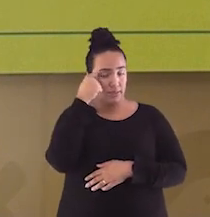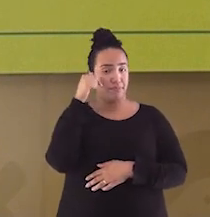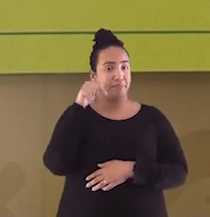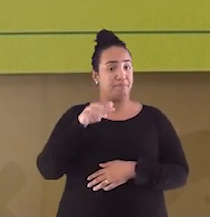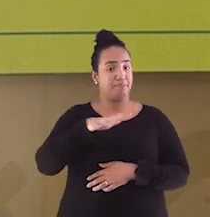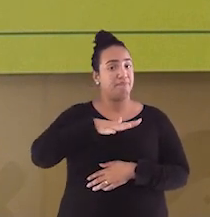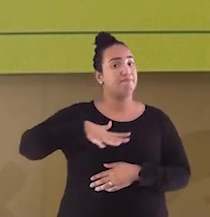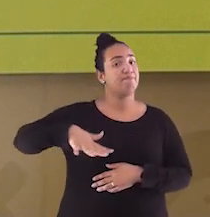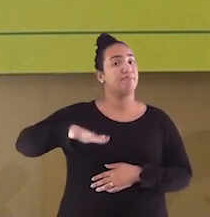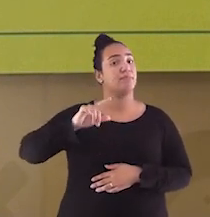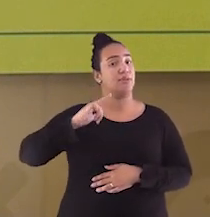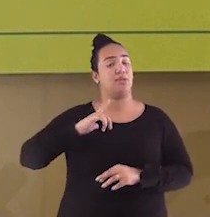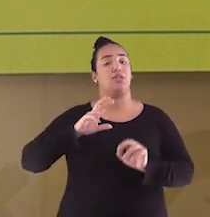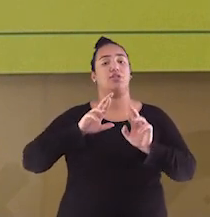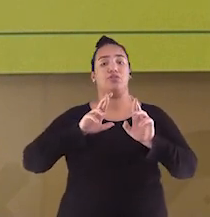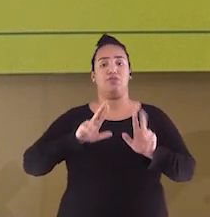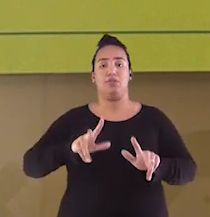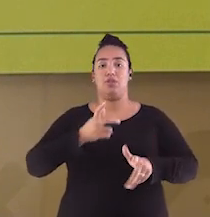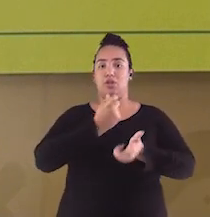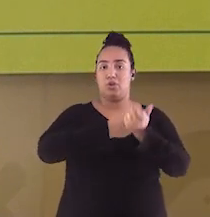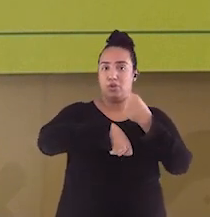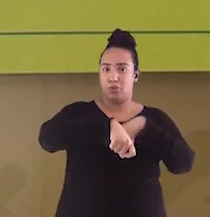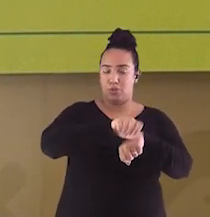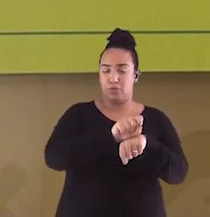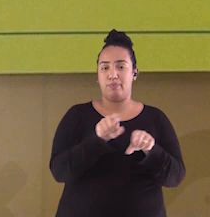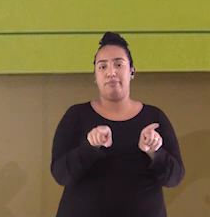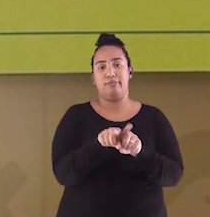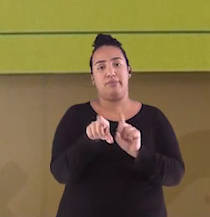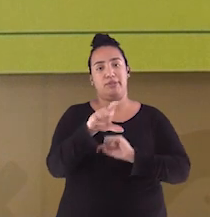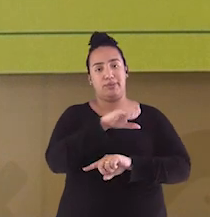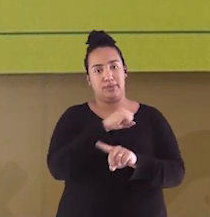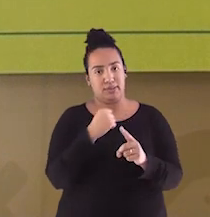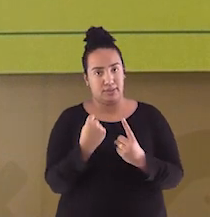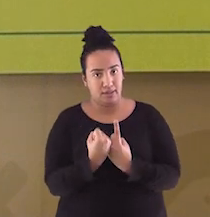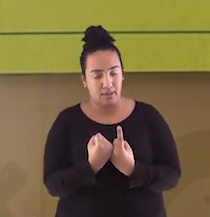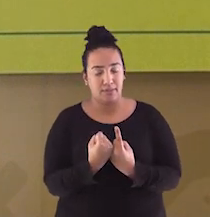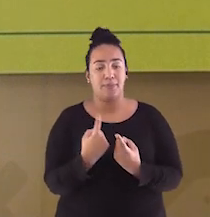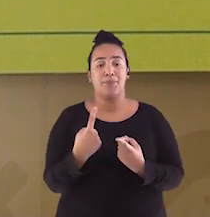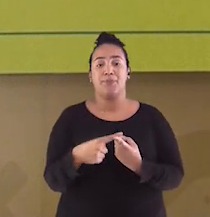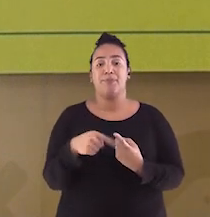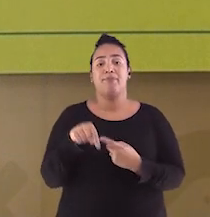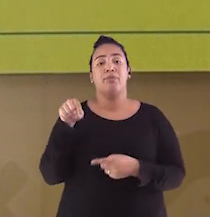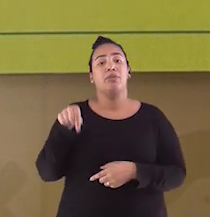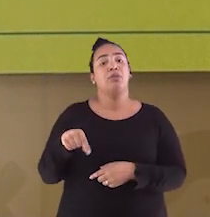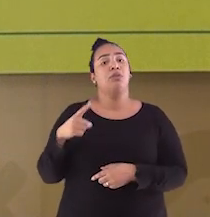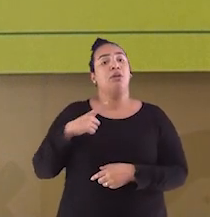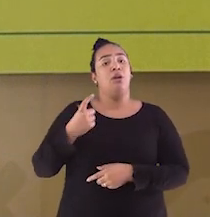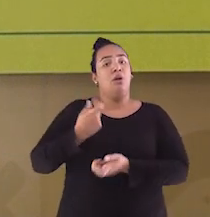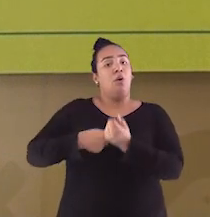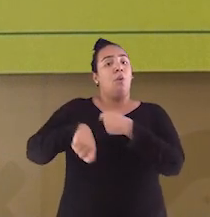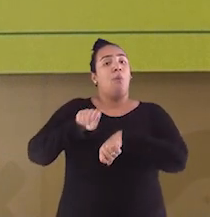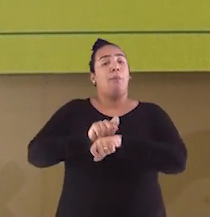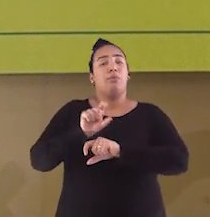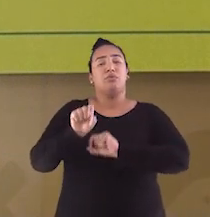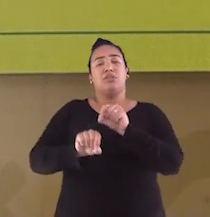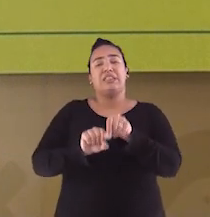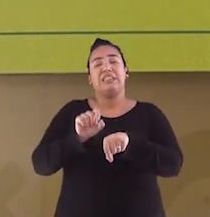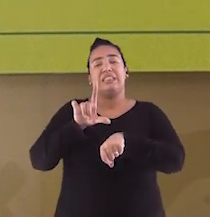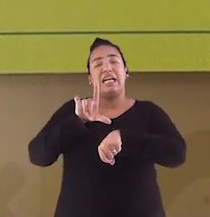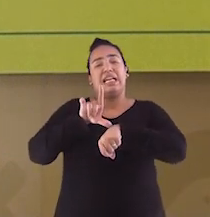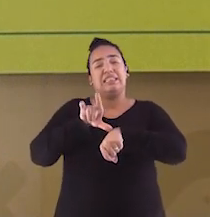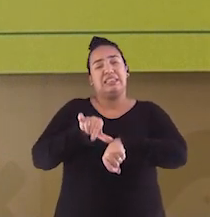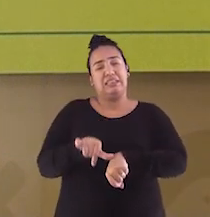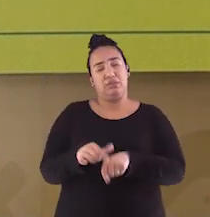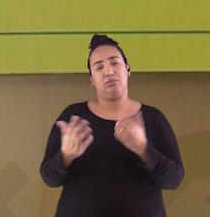reflete diferenças econômicas e sociais da África do Norte, pois apresenta uma economia mais atrasada,